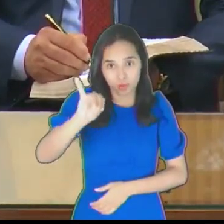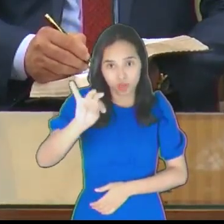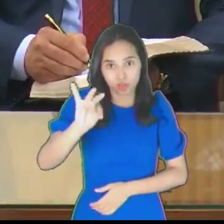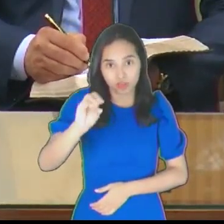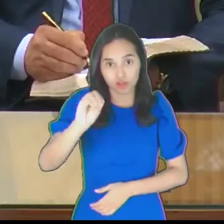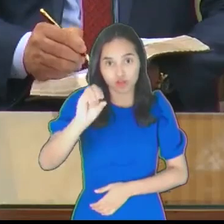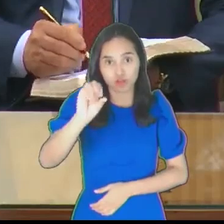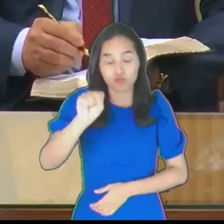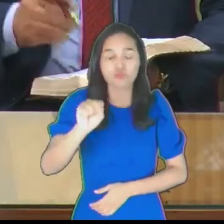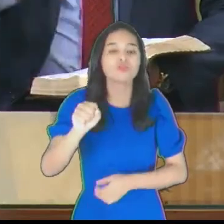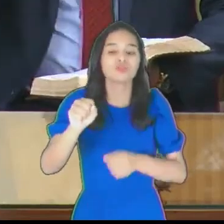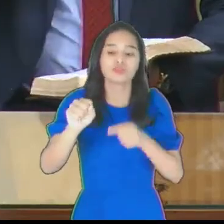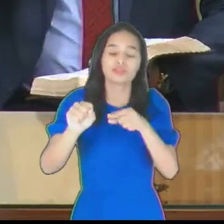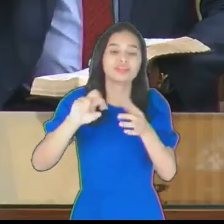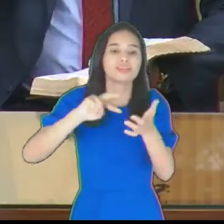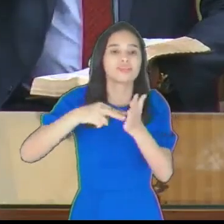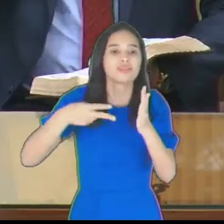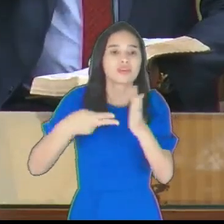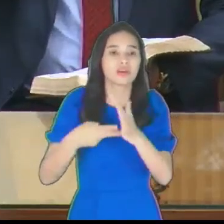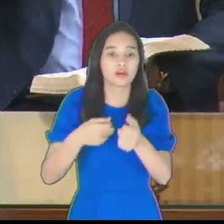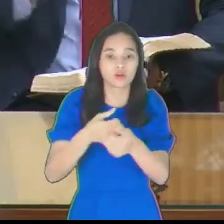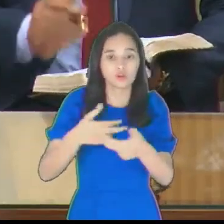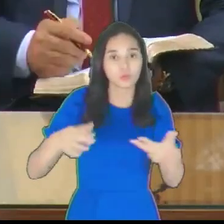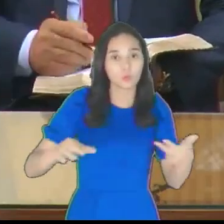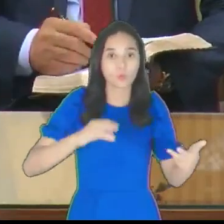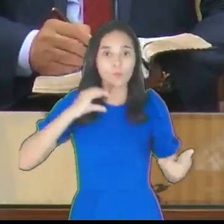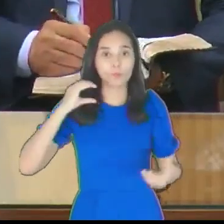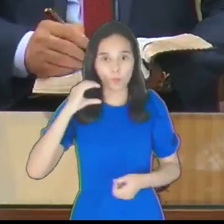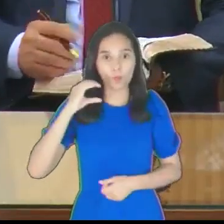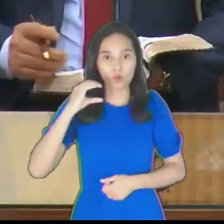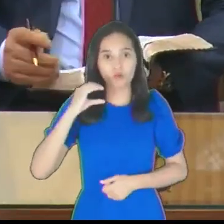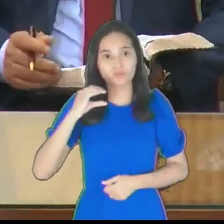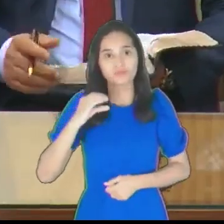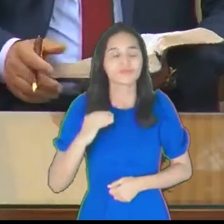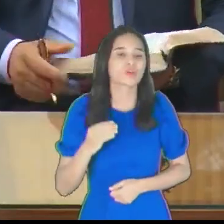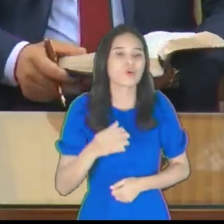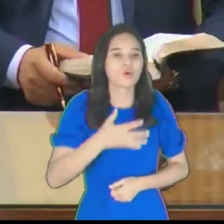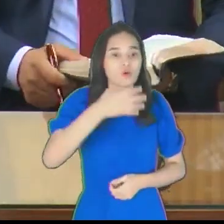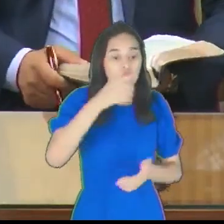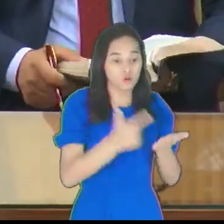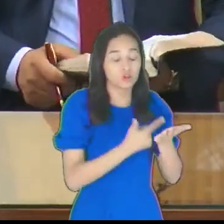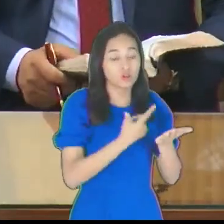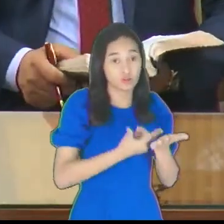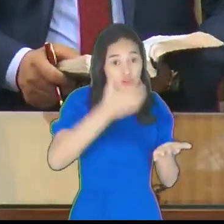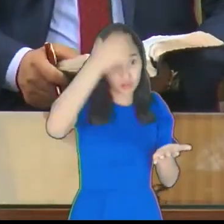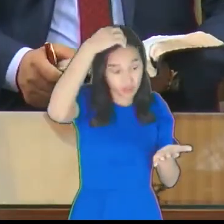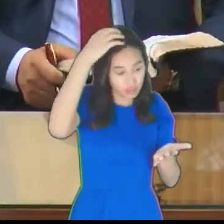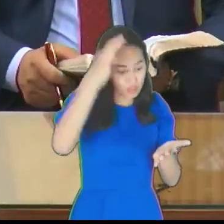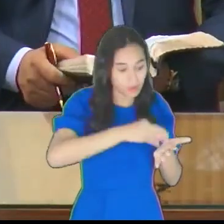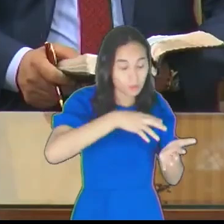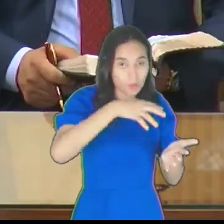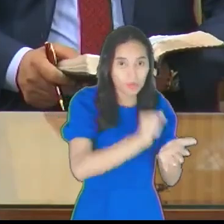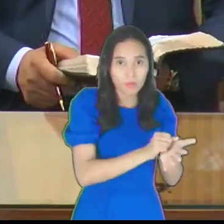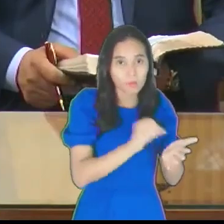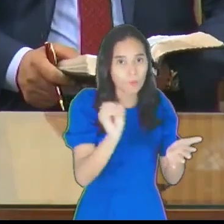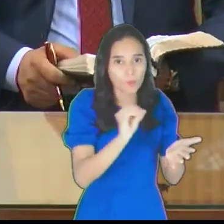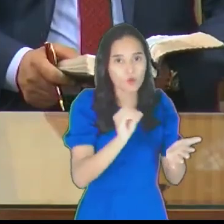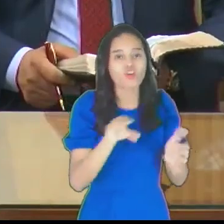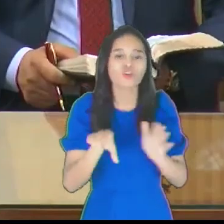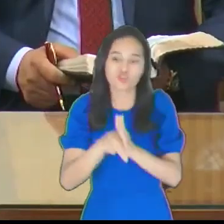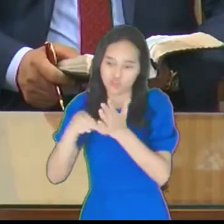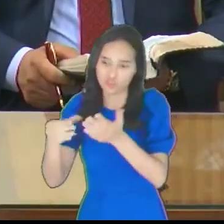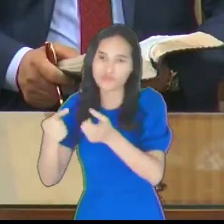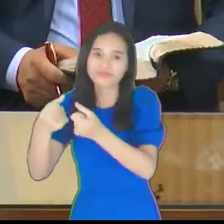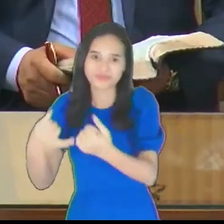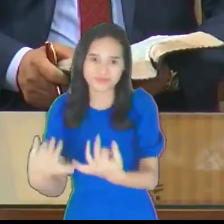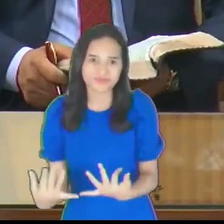Reis, o Espírito Santo disse em Crônicas. Por isso que Crônicas é chamado também livro dos paralipomenos ou dos paralipômenos. Quer